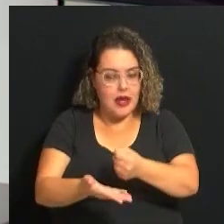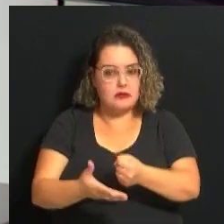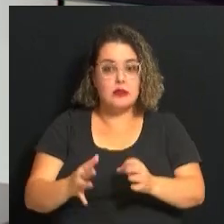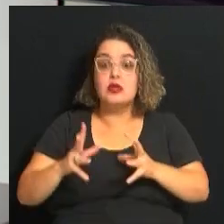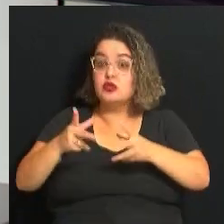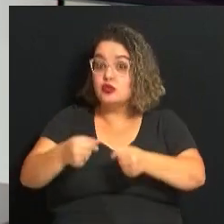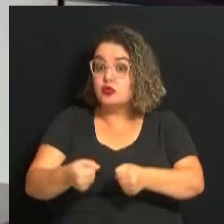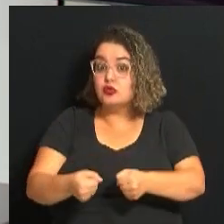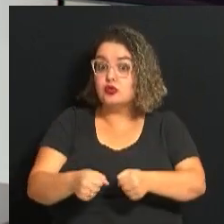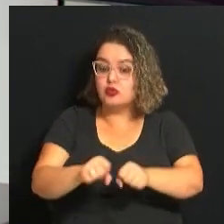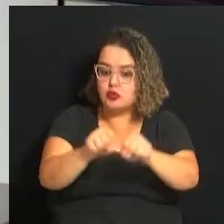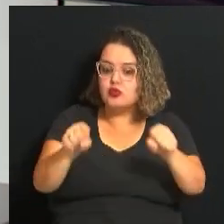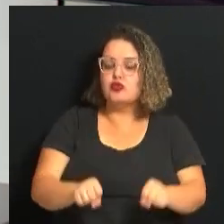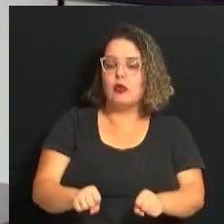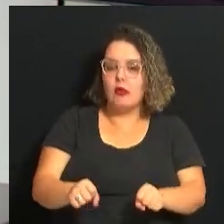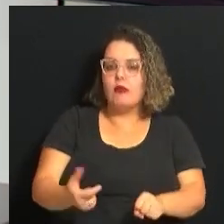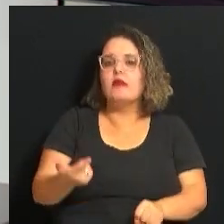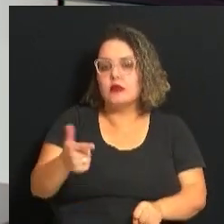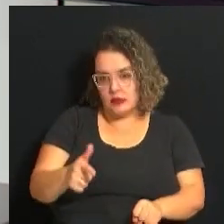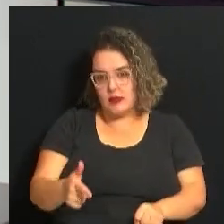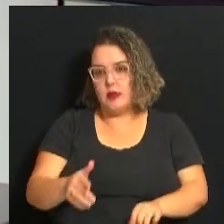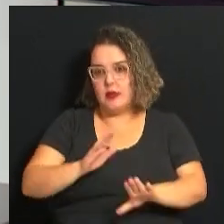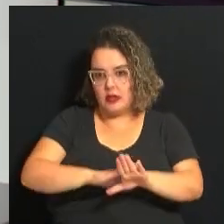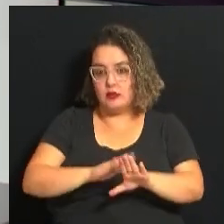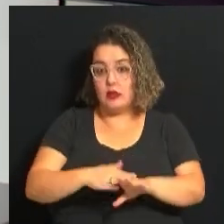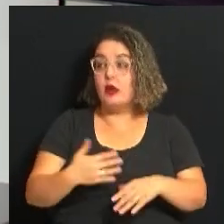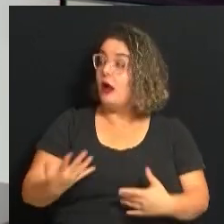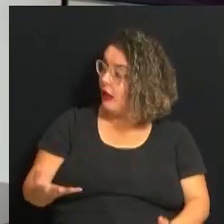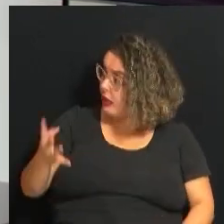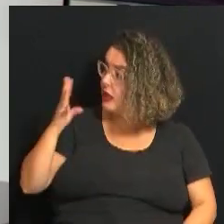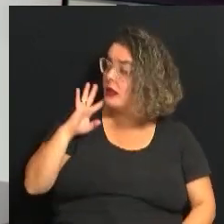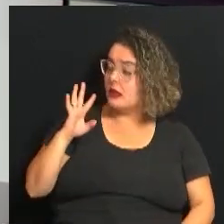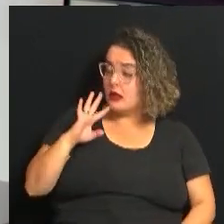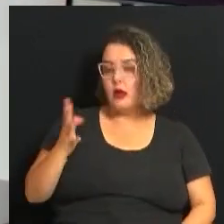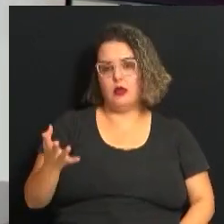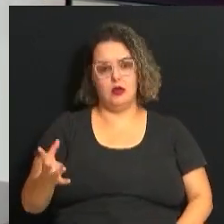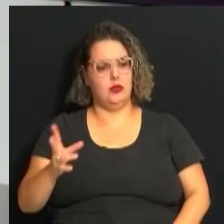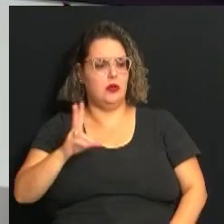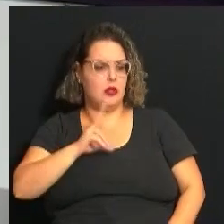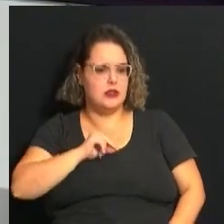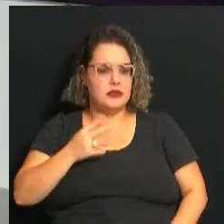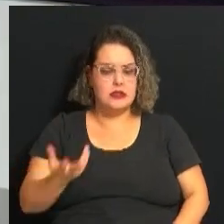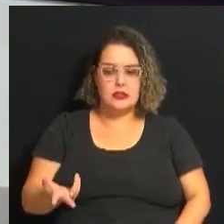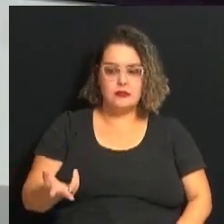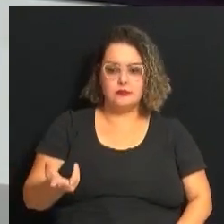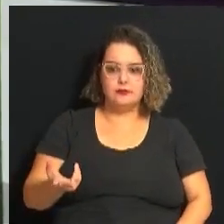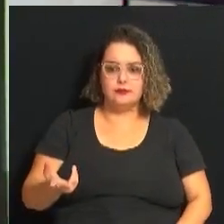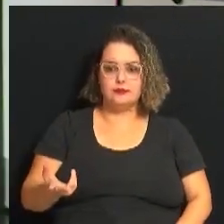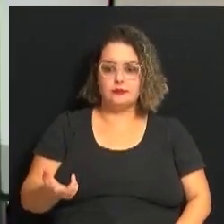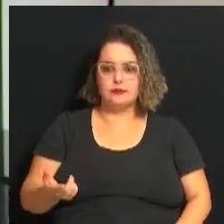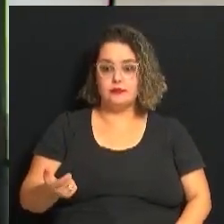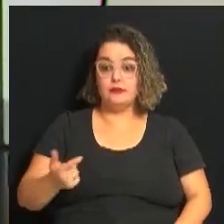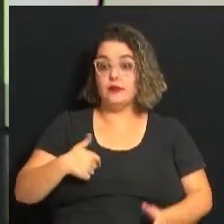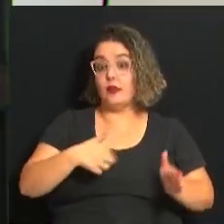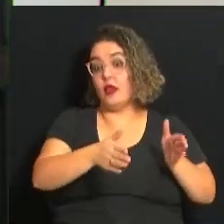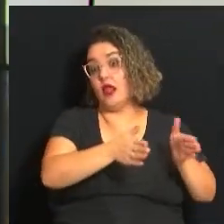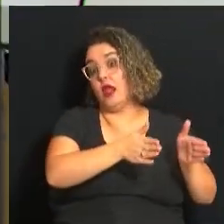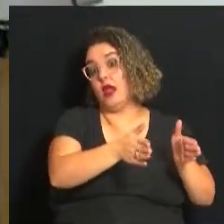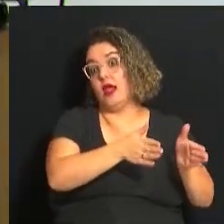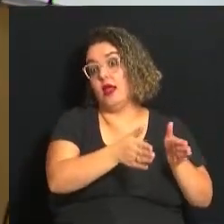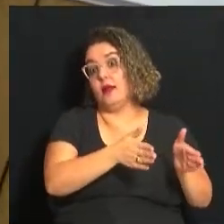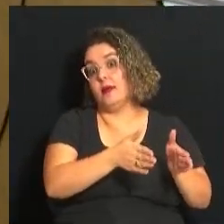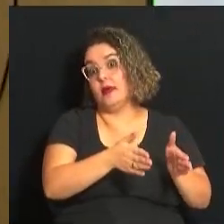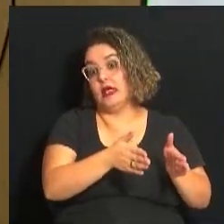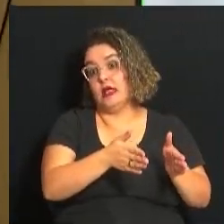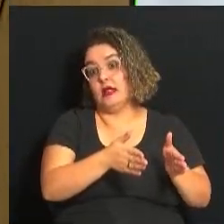daquele software também, o cartógrafo pode atuar. Que bacana, porque, nossa, eu peguei a época que a gente ia